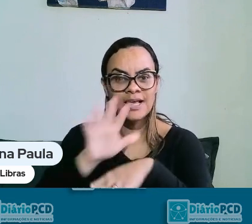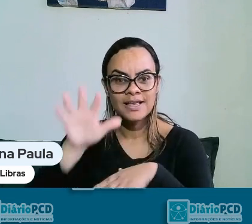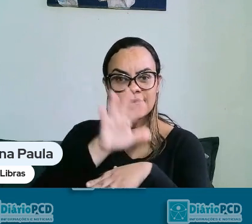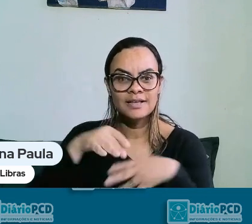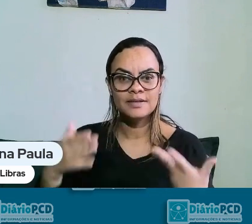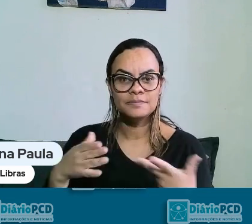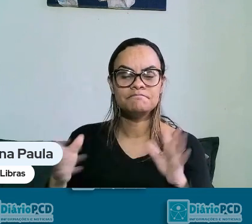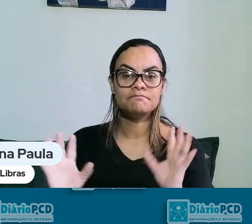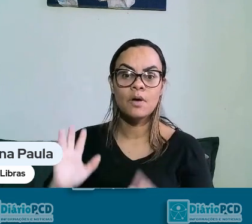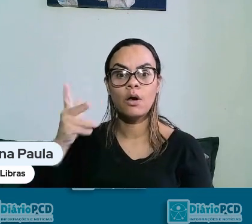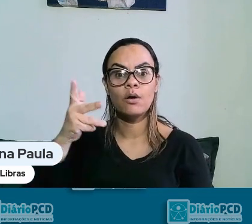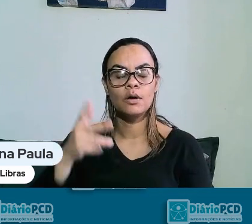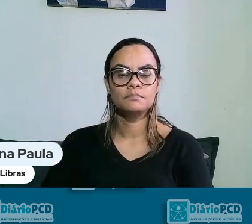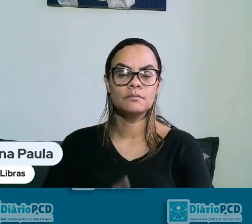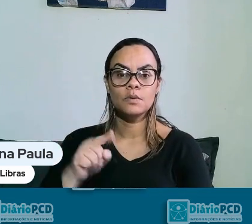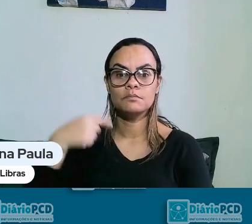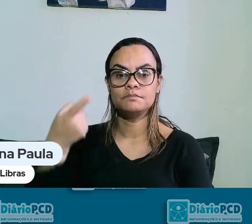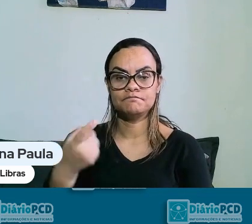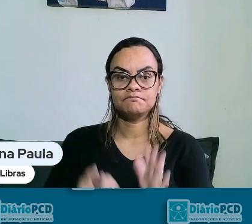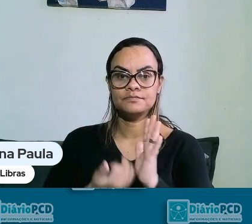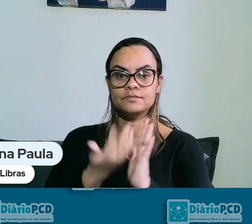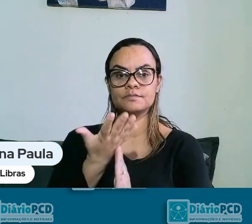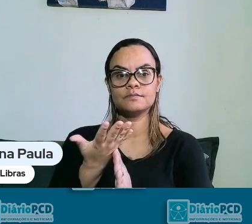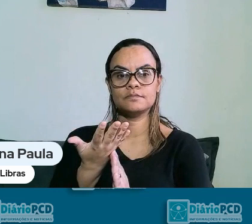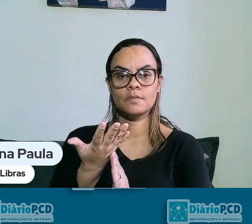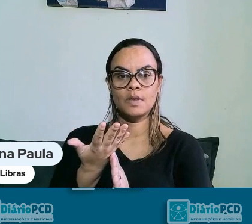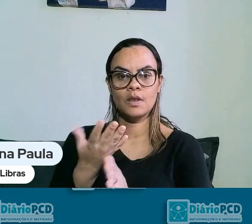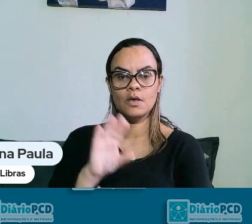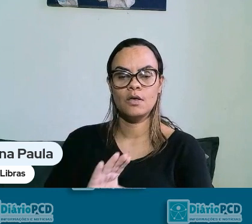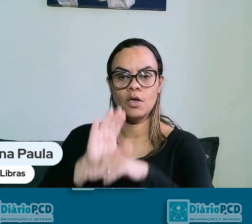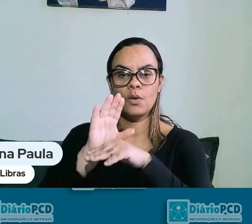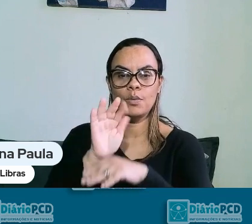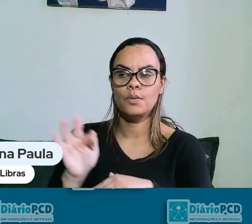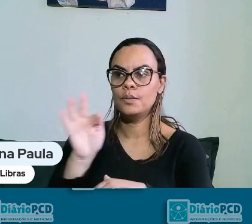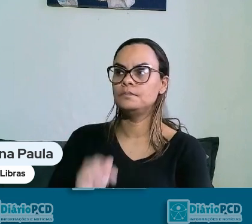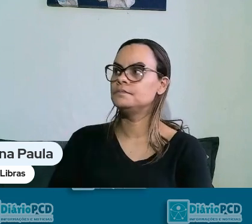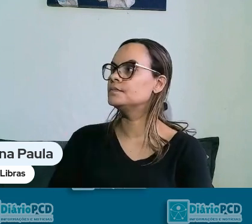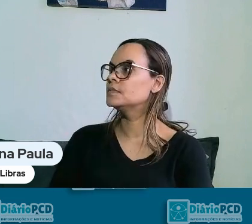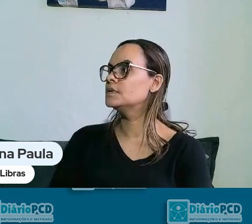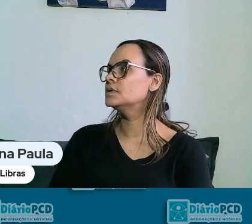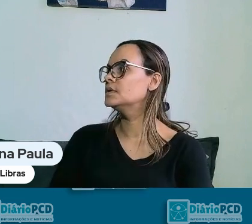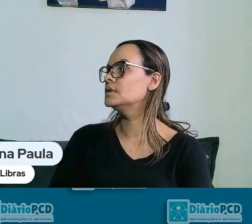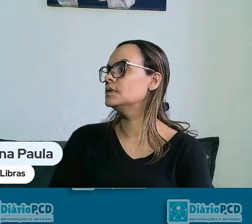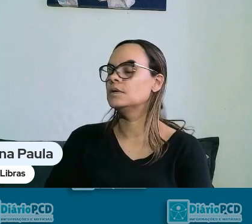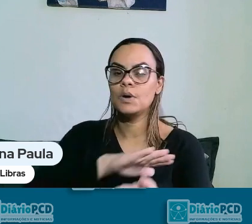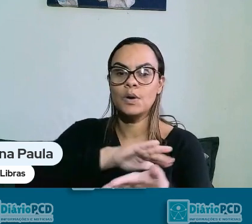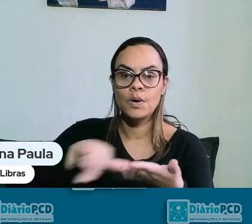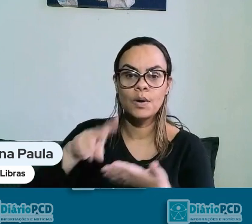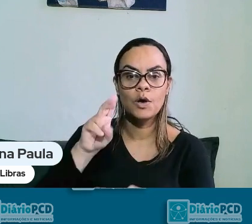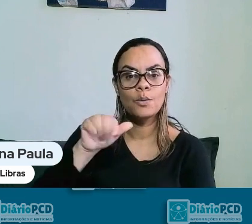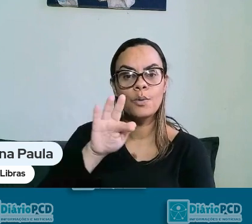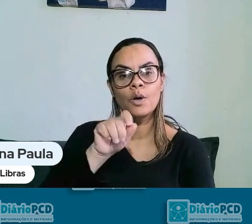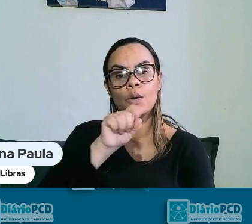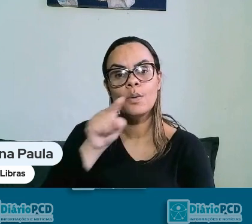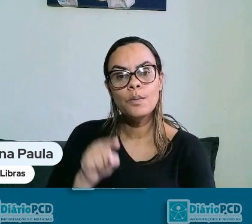para acontecer depois da criação deste Conselho Federativo e a destituição do CONFAS, não é? E